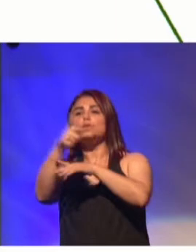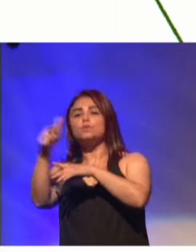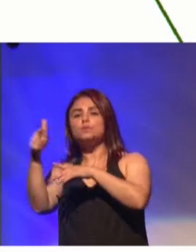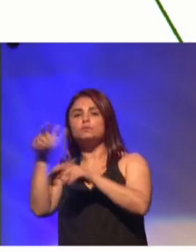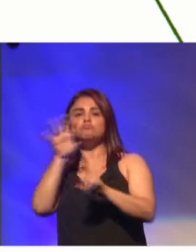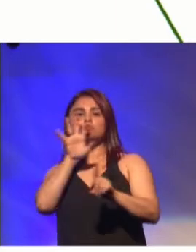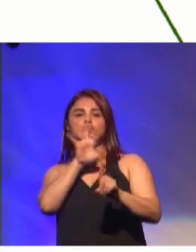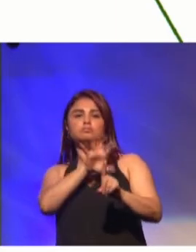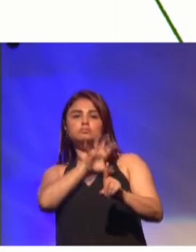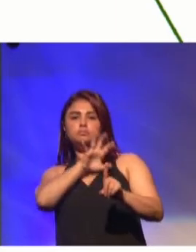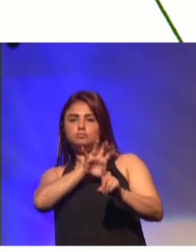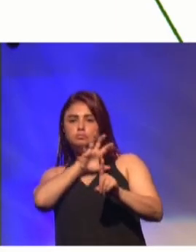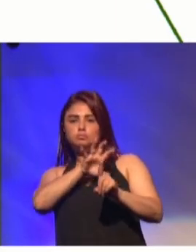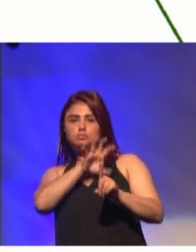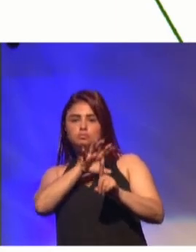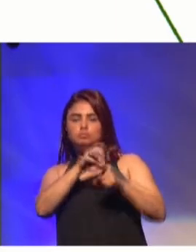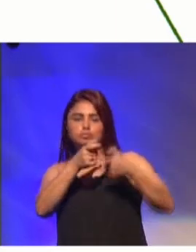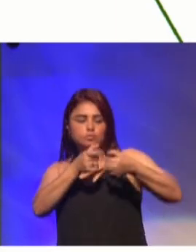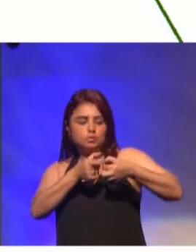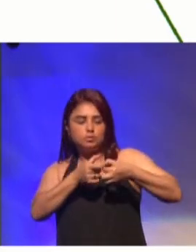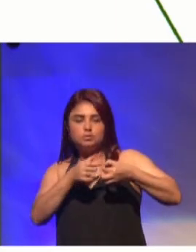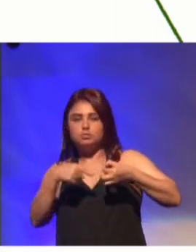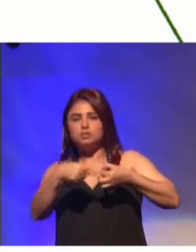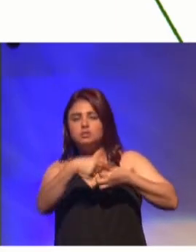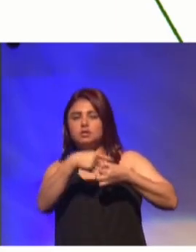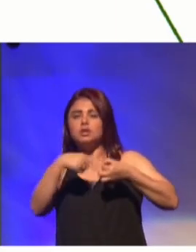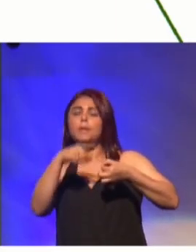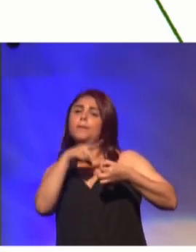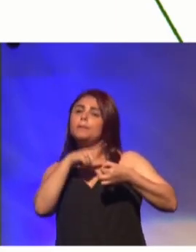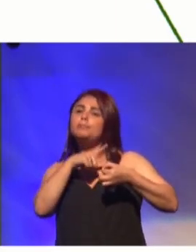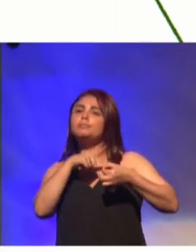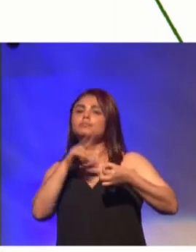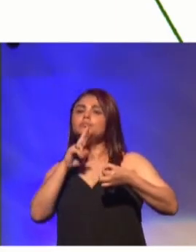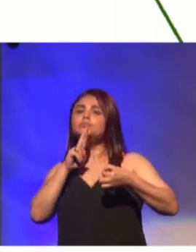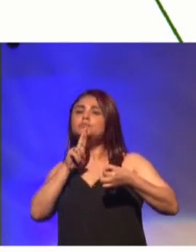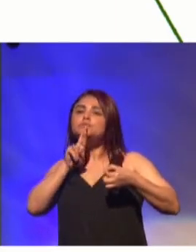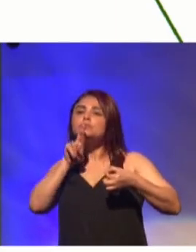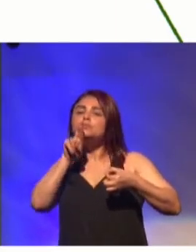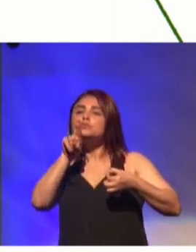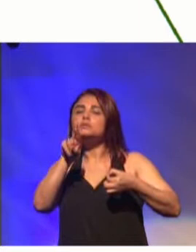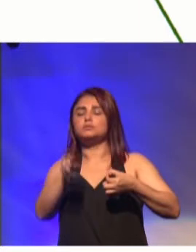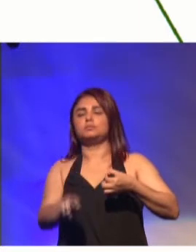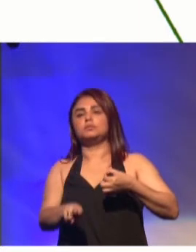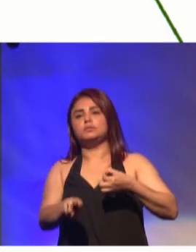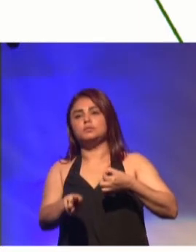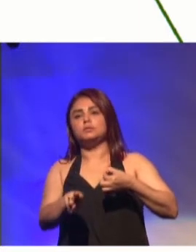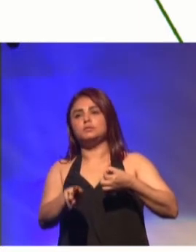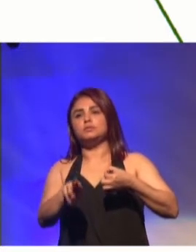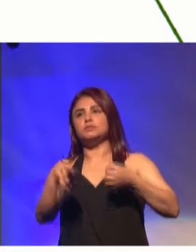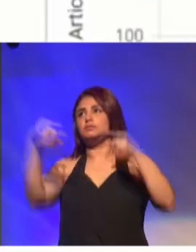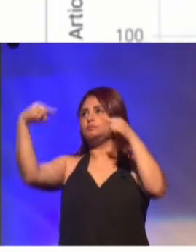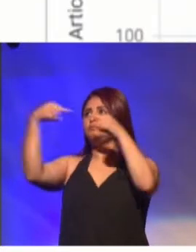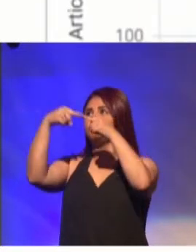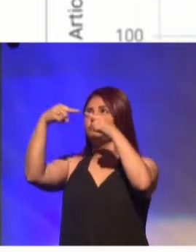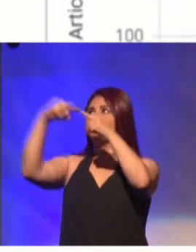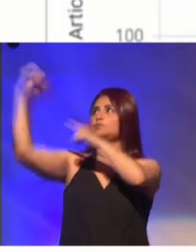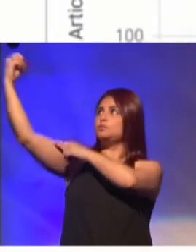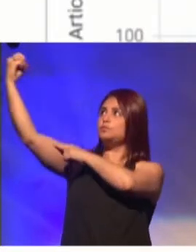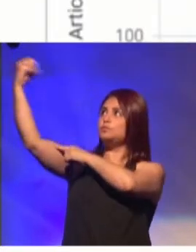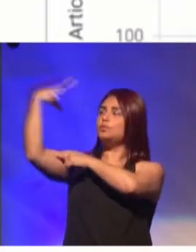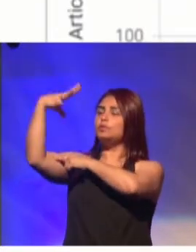mecanismos intrínsecos da célula para que haja uma resposta à luz, nesses